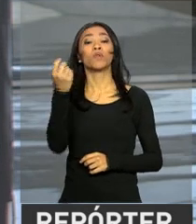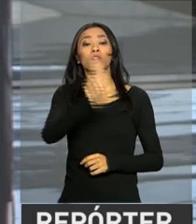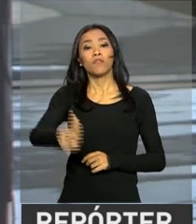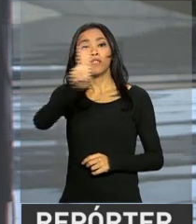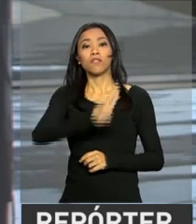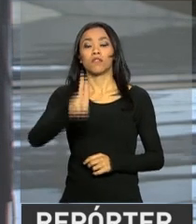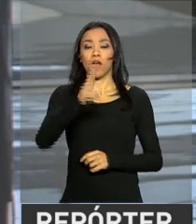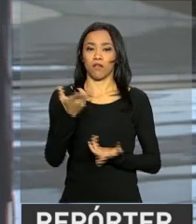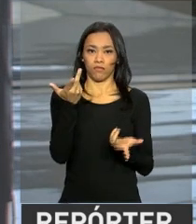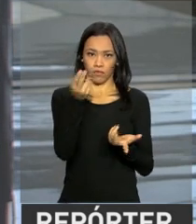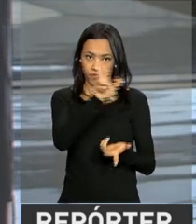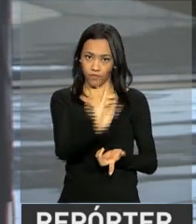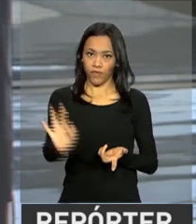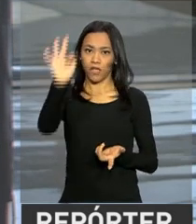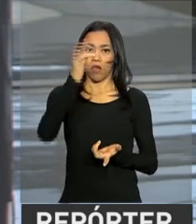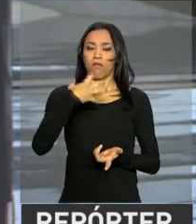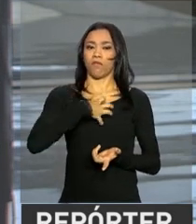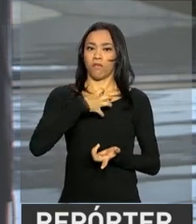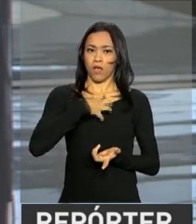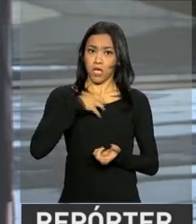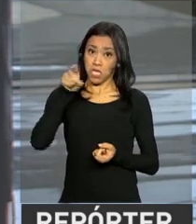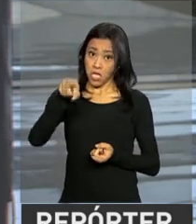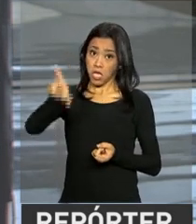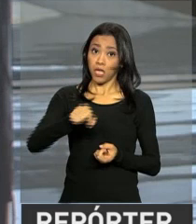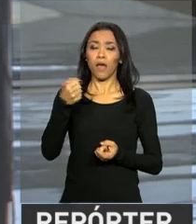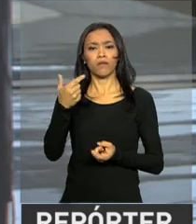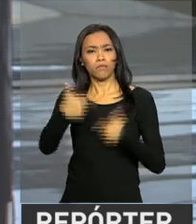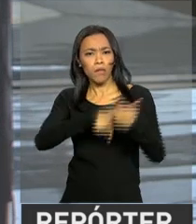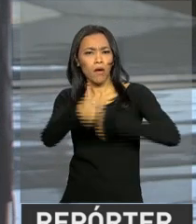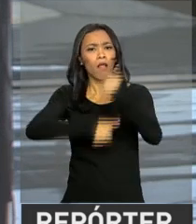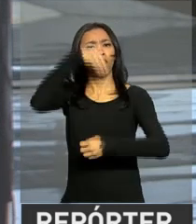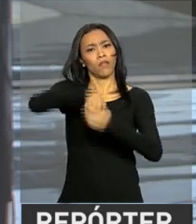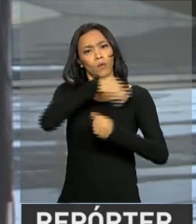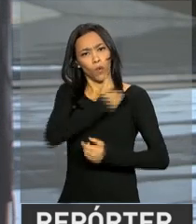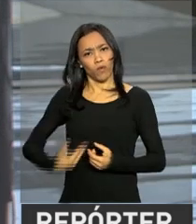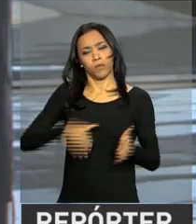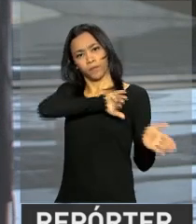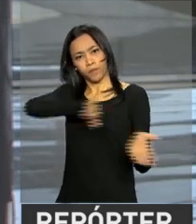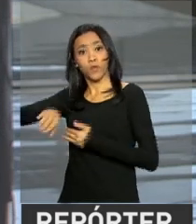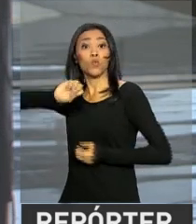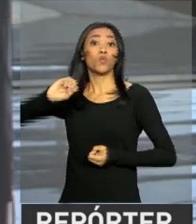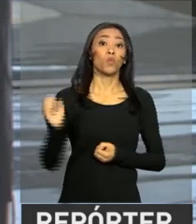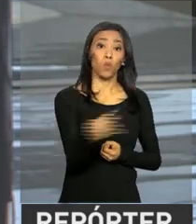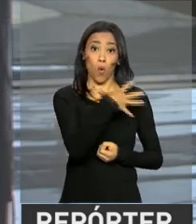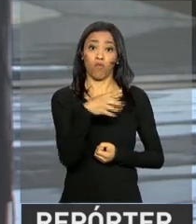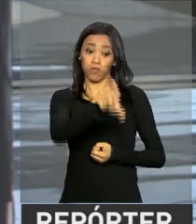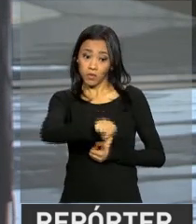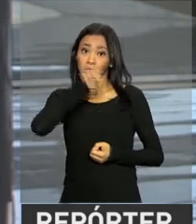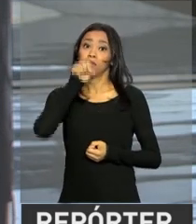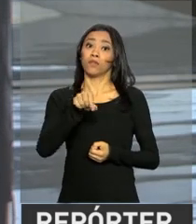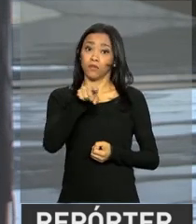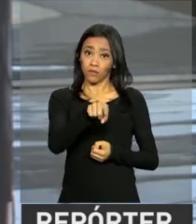Atualmente atuava como consultor na área pública e o novo chefe aí do estado maior